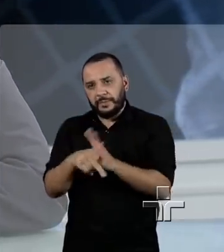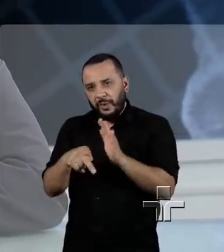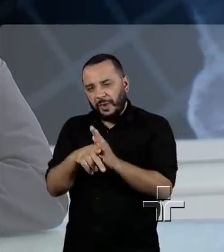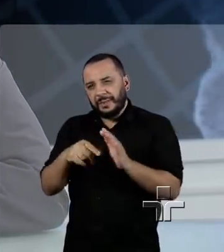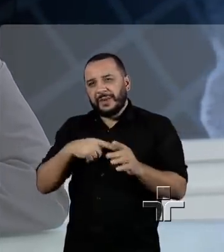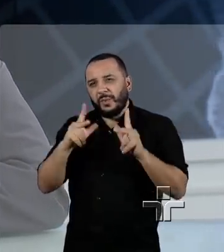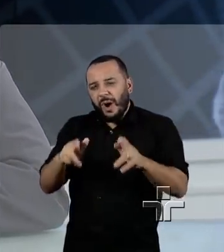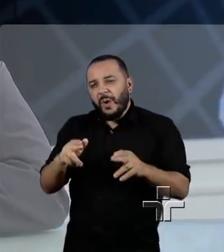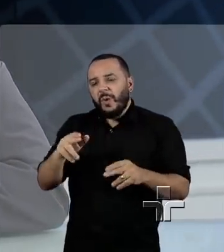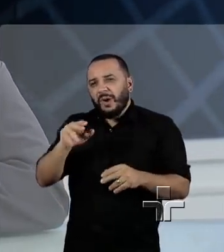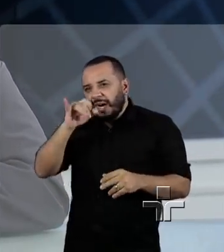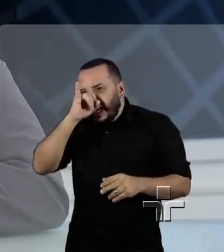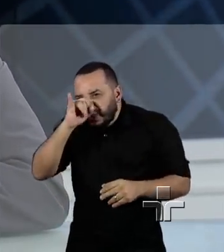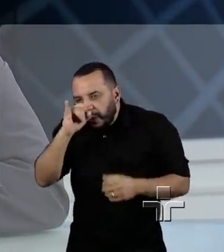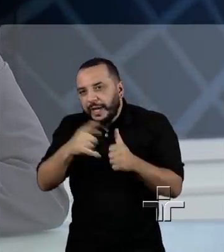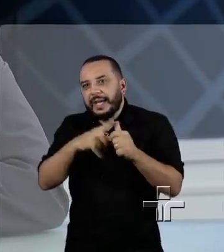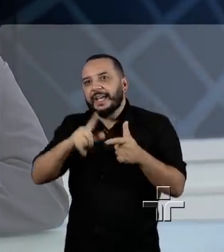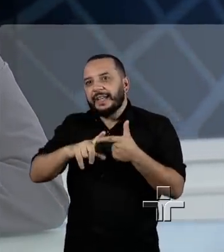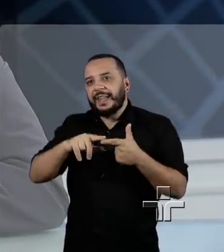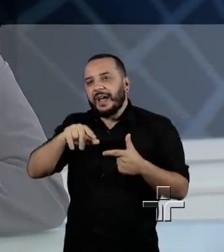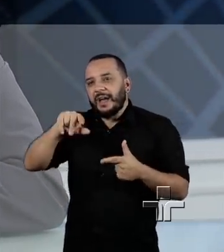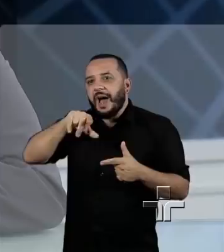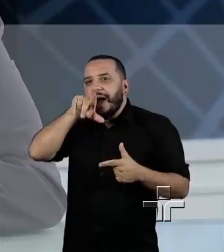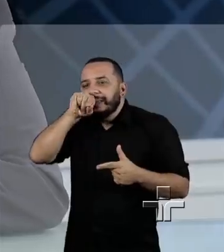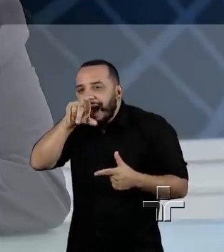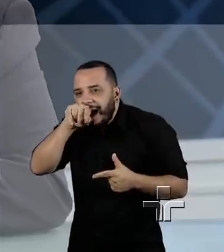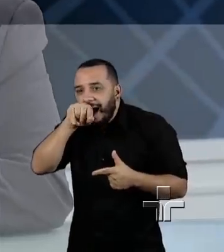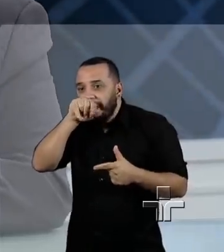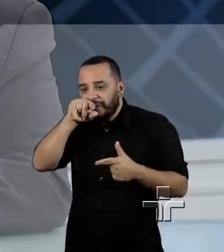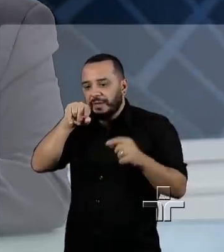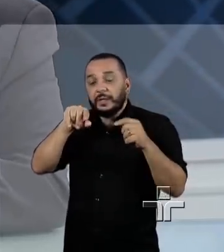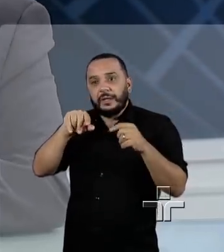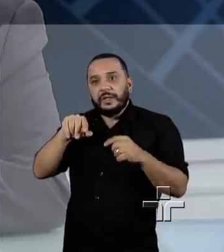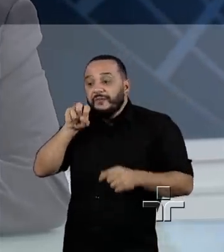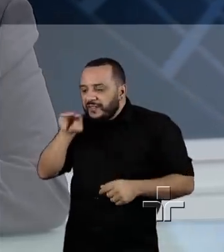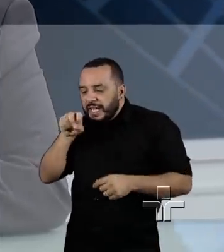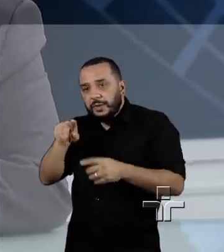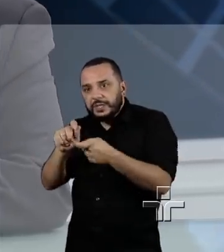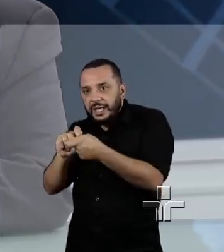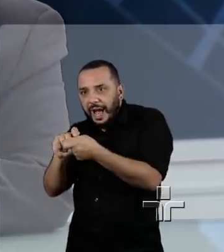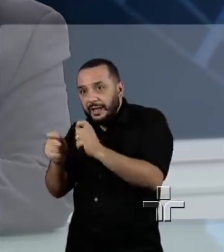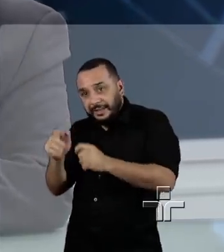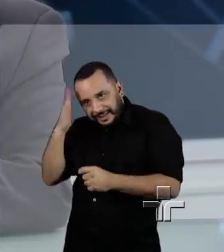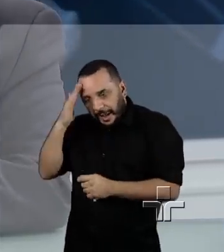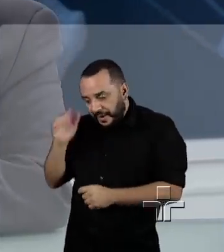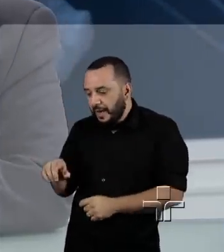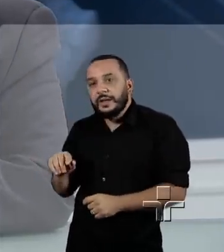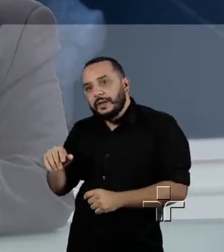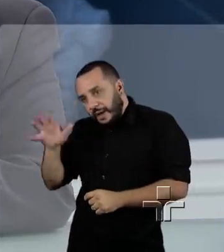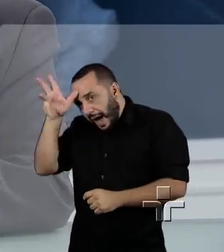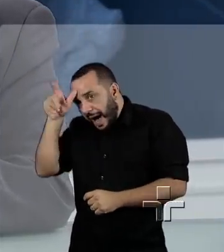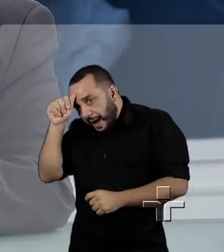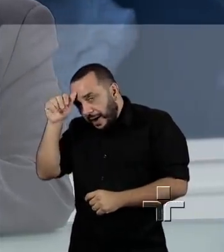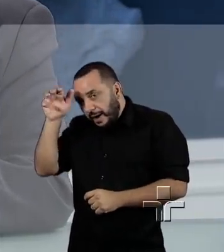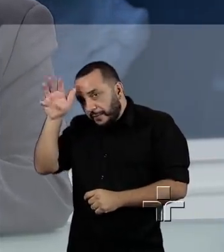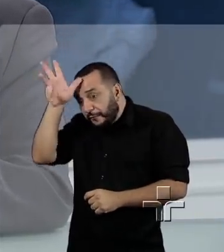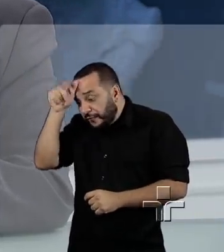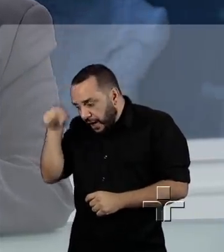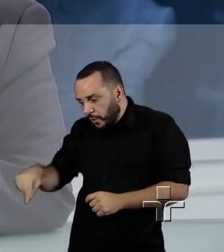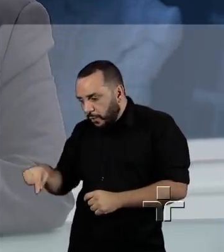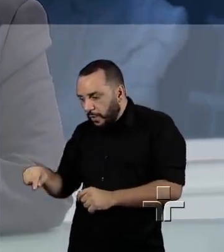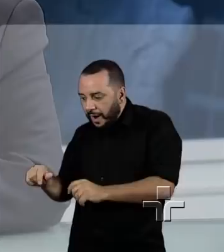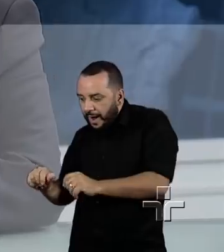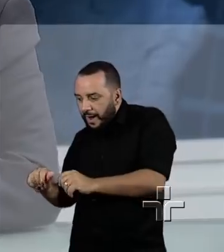a suína, a aviária, que pulam, se mutam e conseguem sair do bicho e vêm para o ser humano, para a